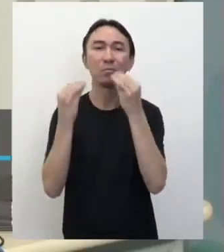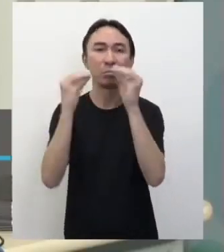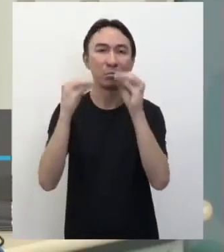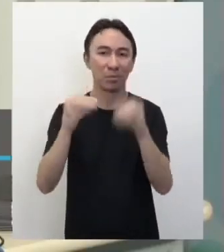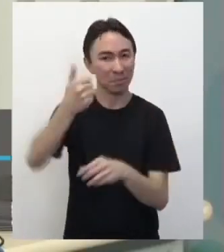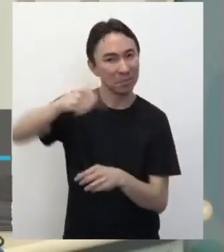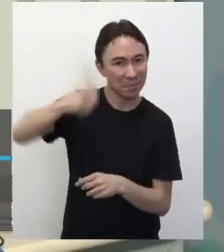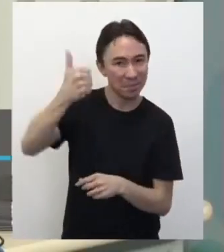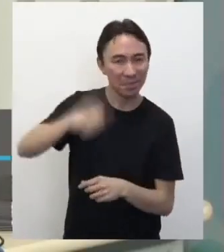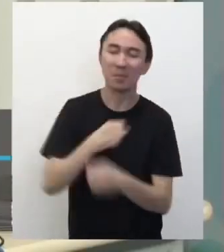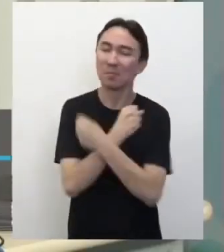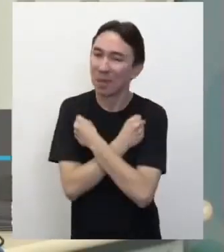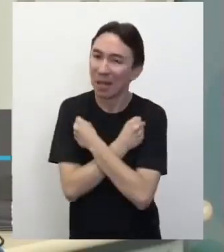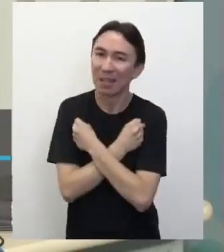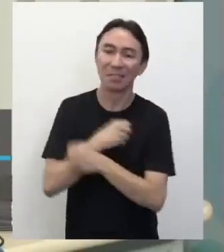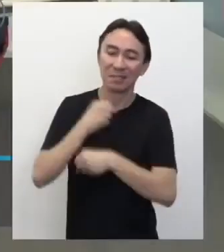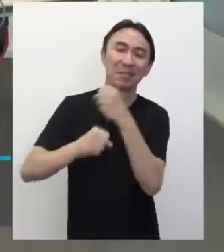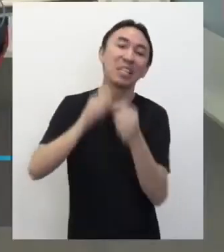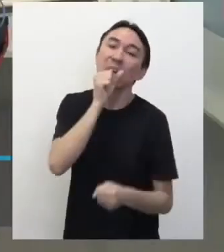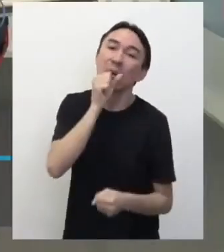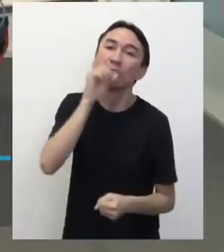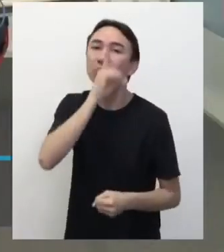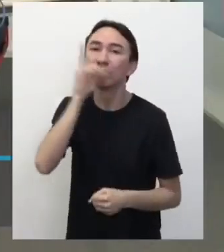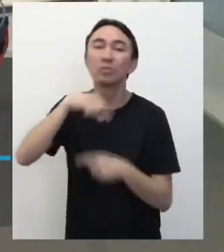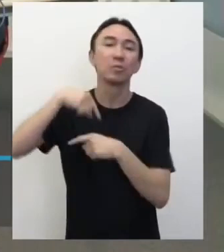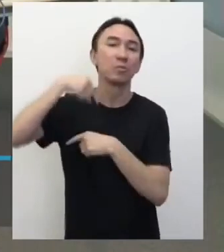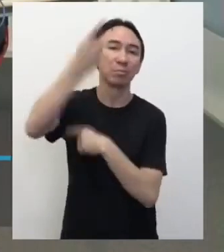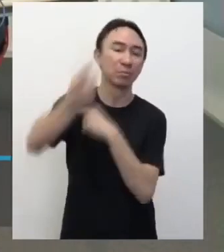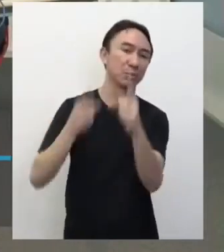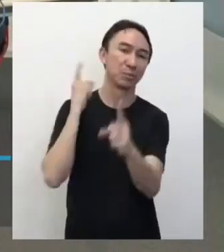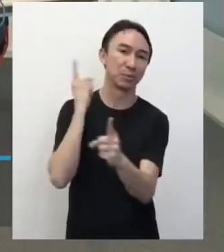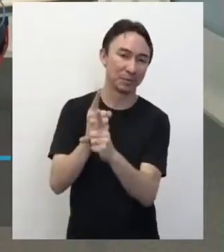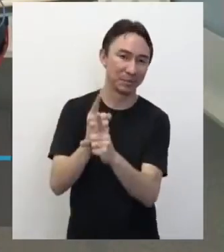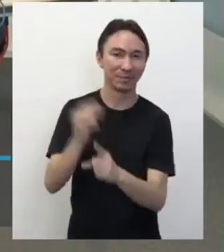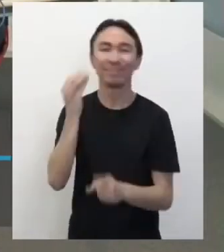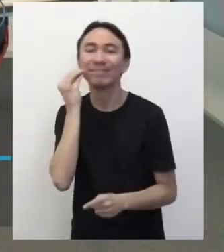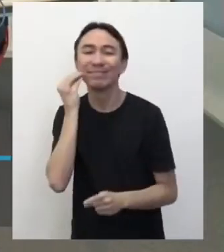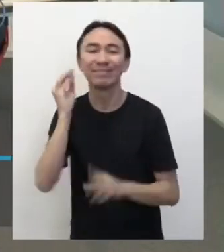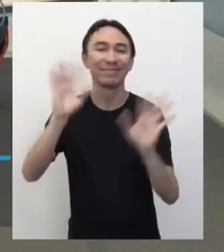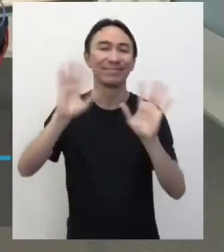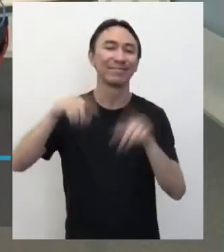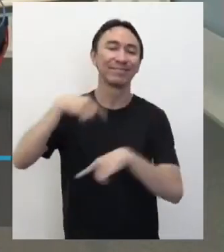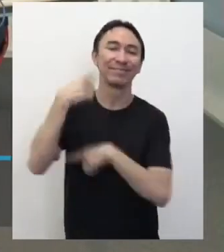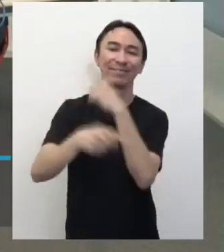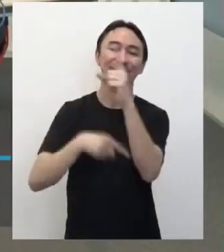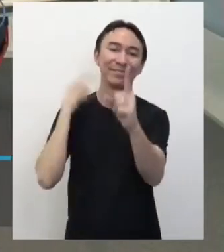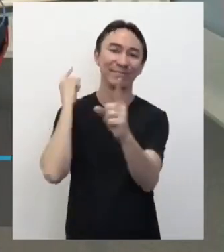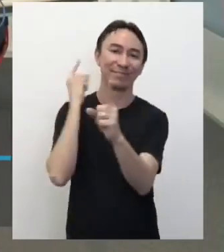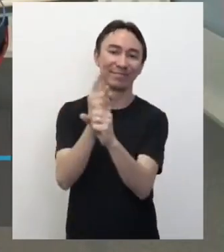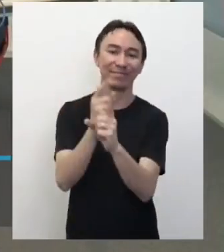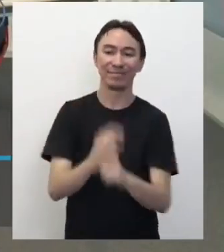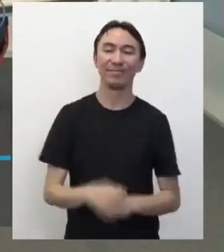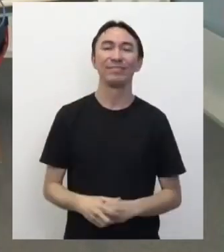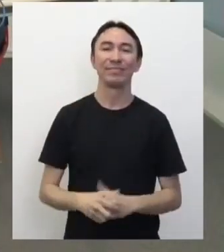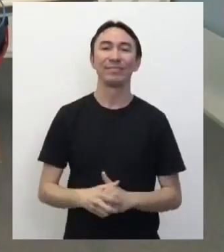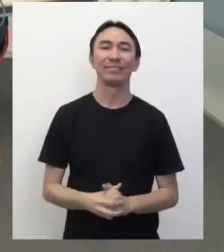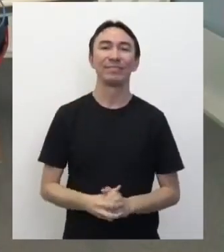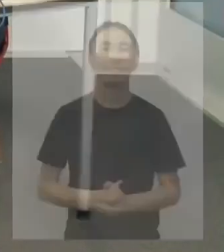de semana, até semana que vem. Beijo, obrigada, bom final Dani. de semana. Obrigada Imagina, pela obrigada a aula. você, Mo. Tchau, gente.